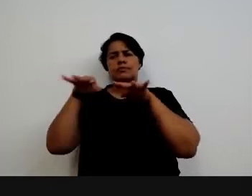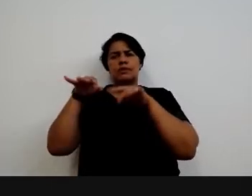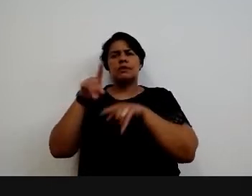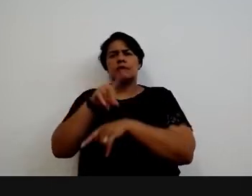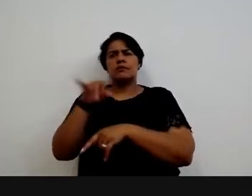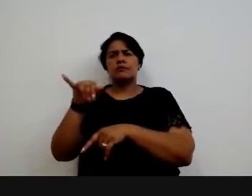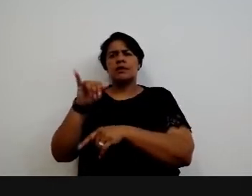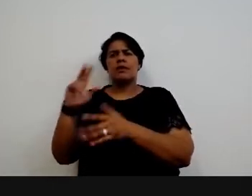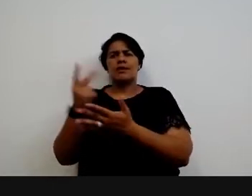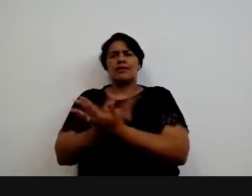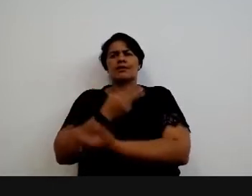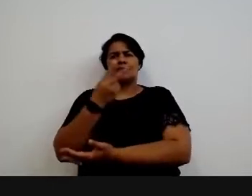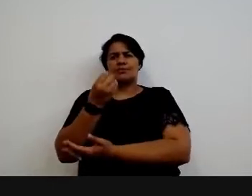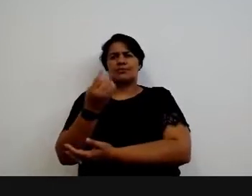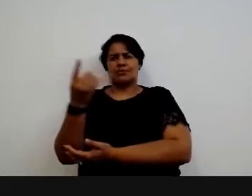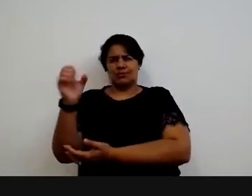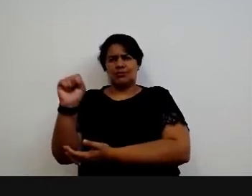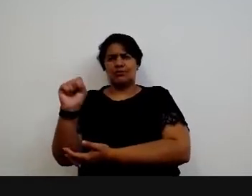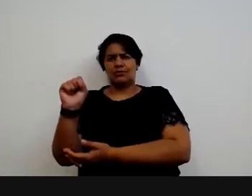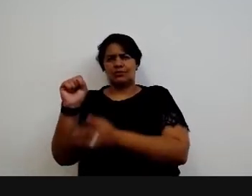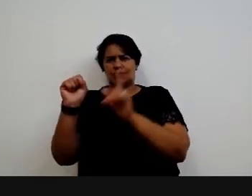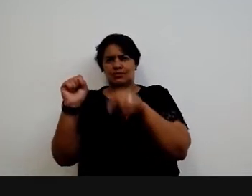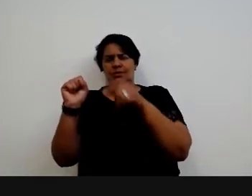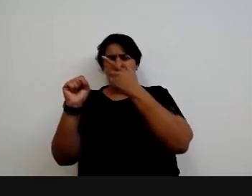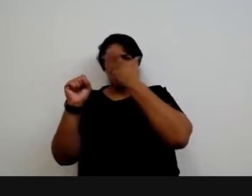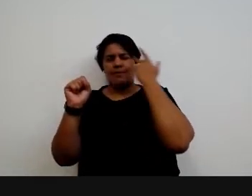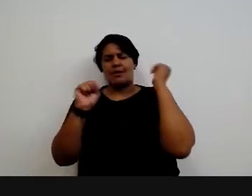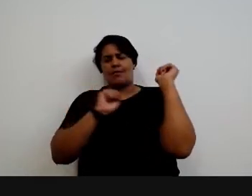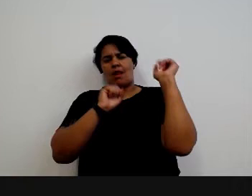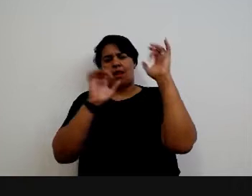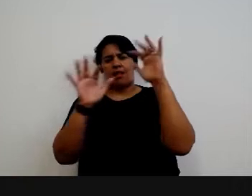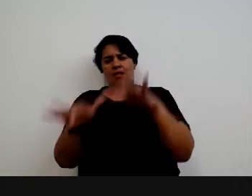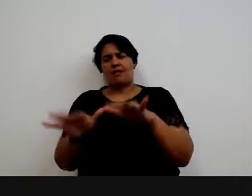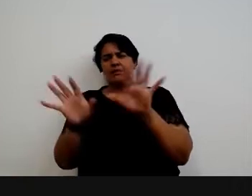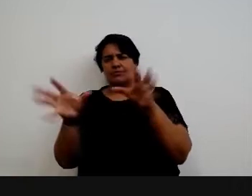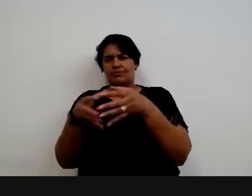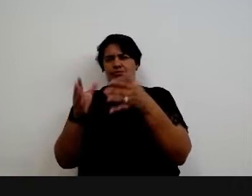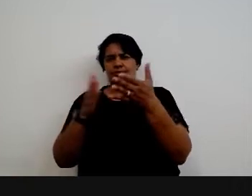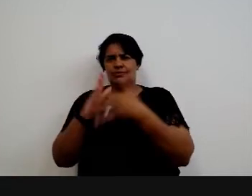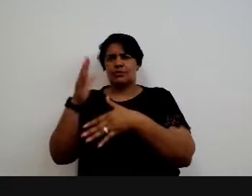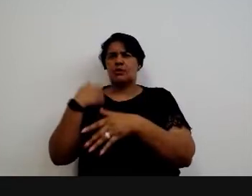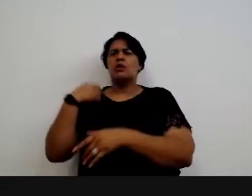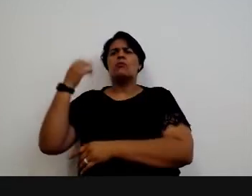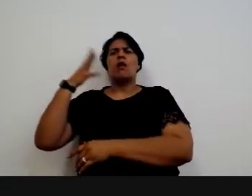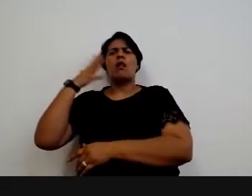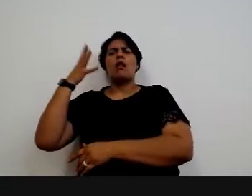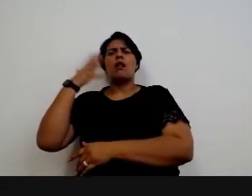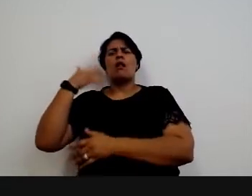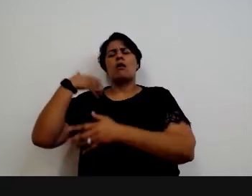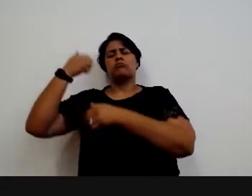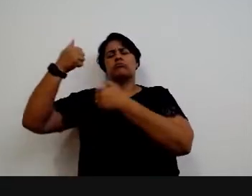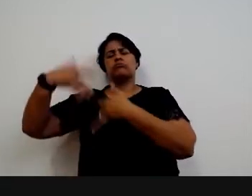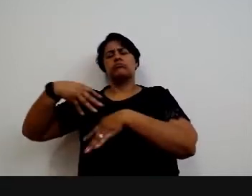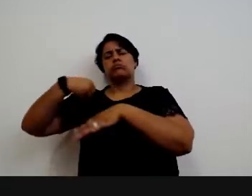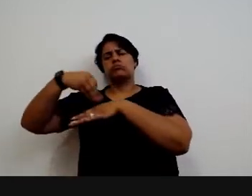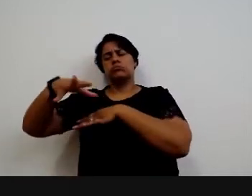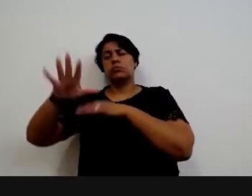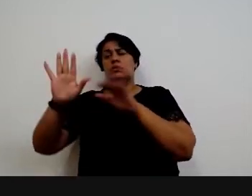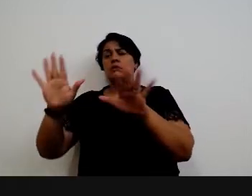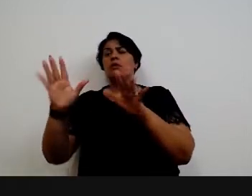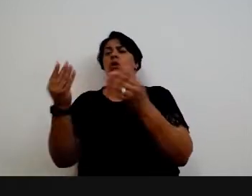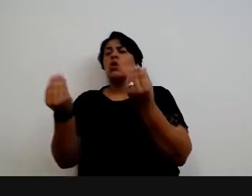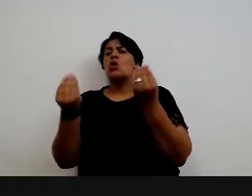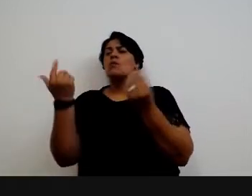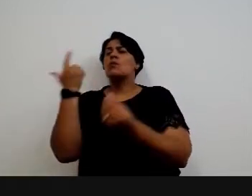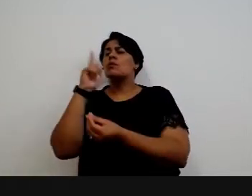exemplo, como eu fiz em 2018, na posse do pessoal da edição de 2018, discursei. O que isso é capaz de transformar? Não só na